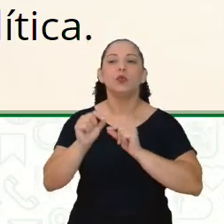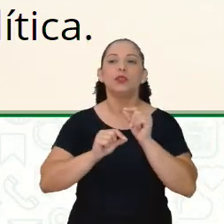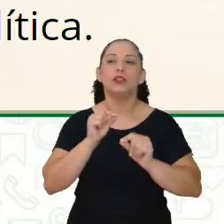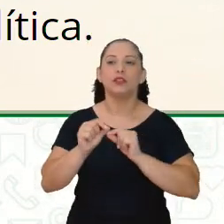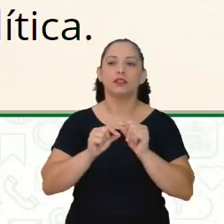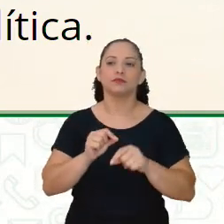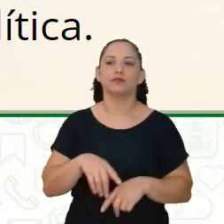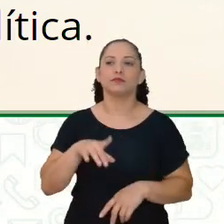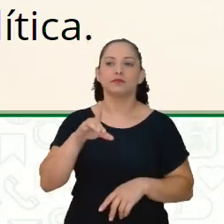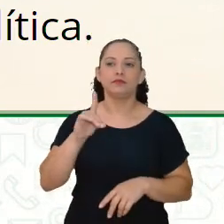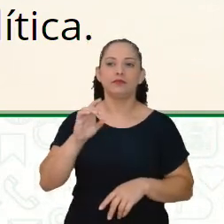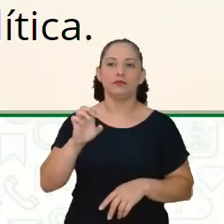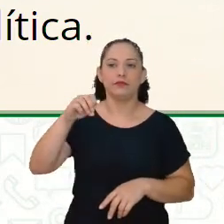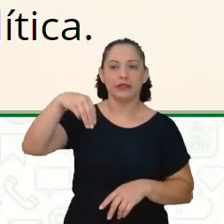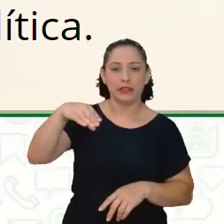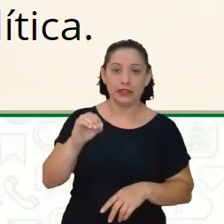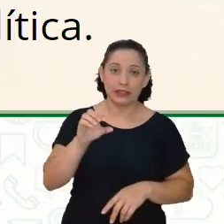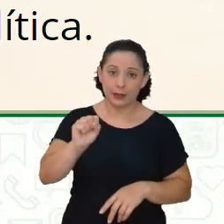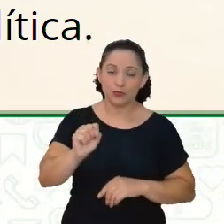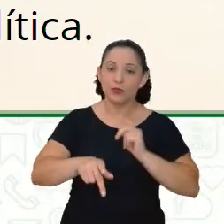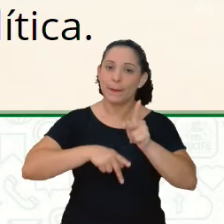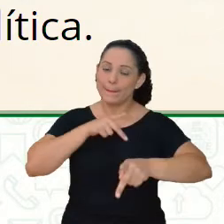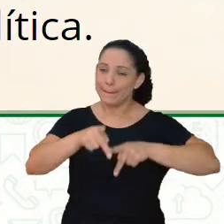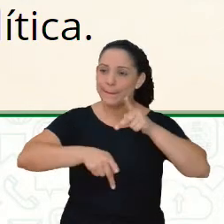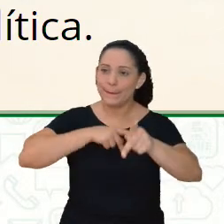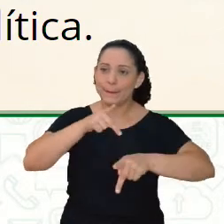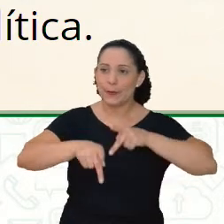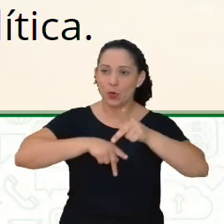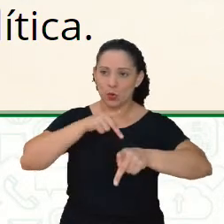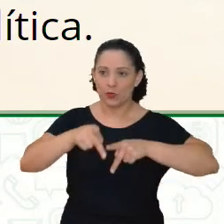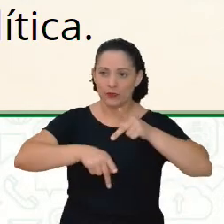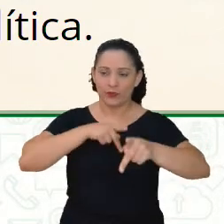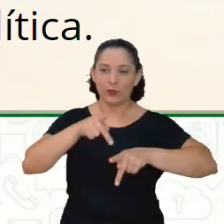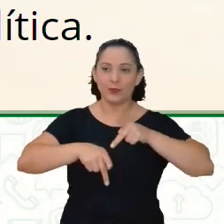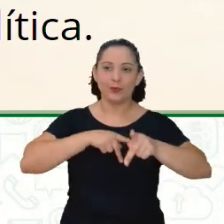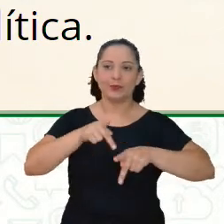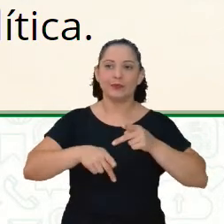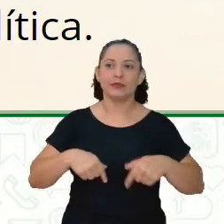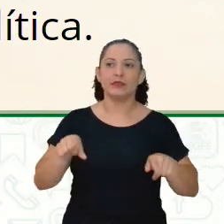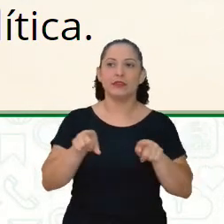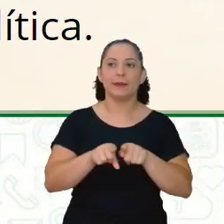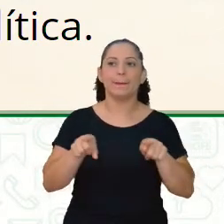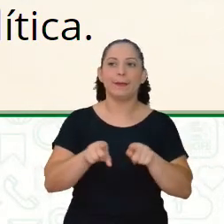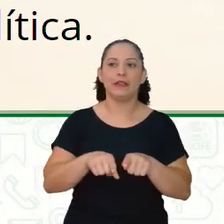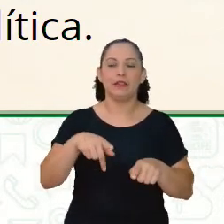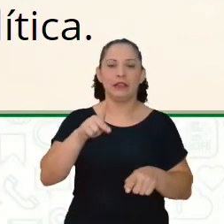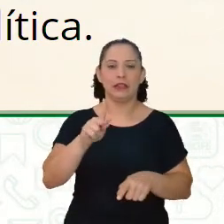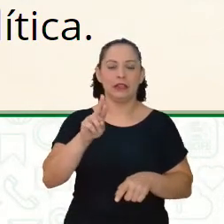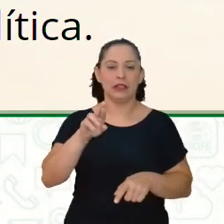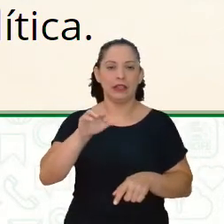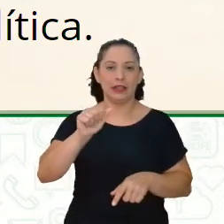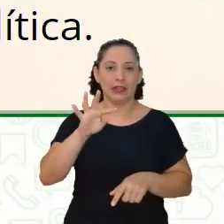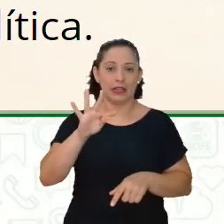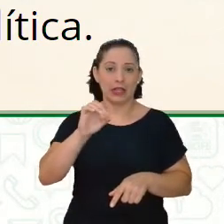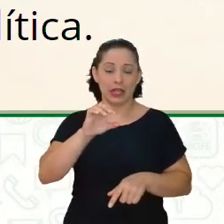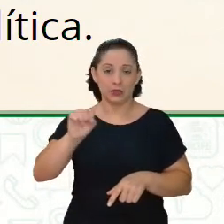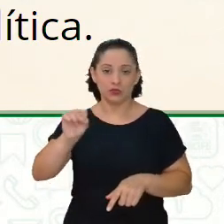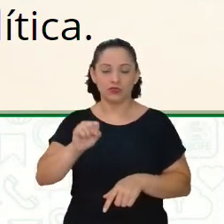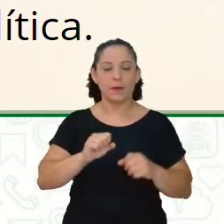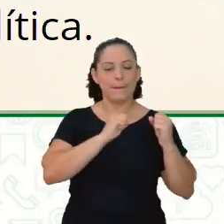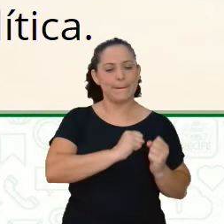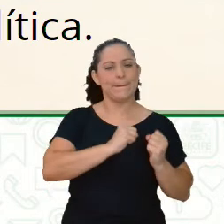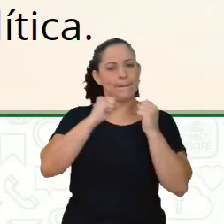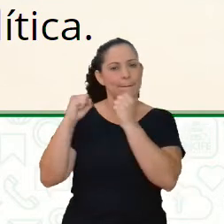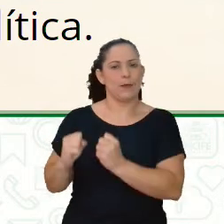que significa povo, e kratos, que significa poder ou forma de governo.